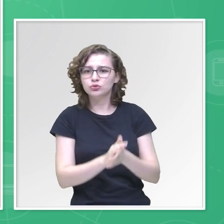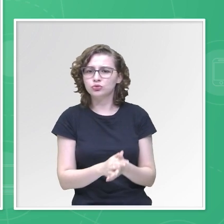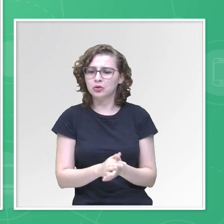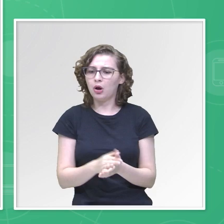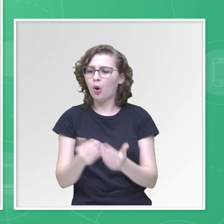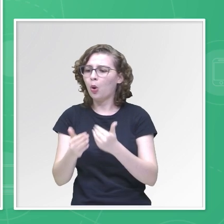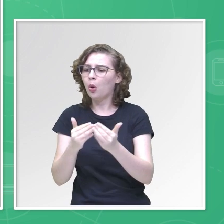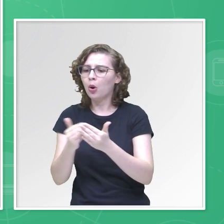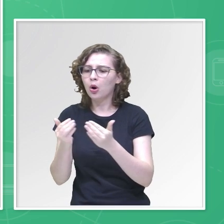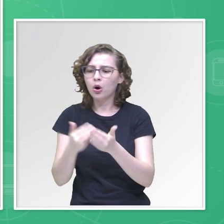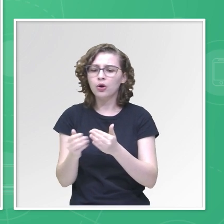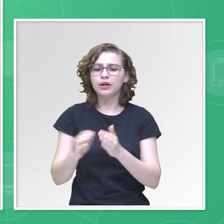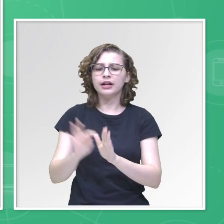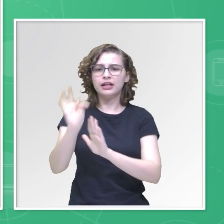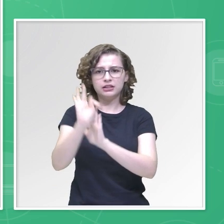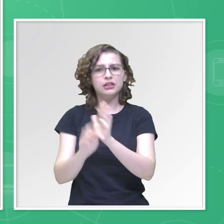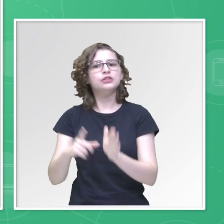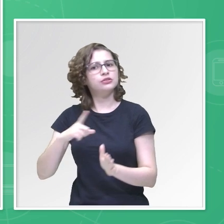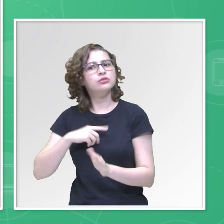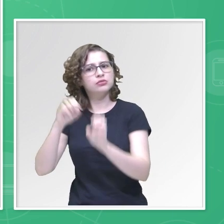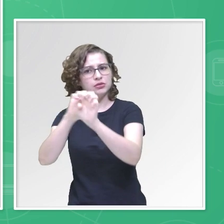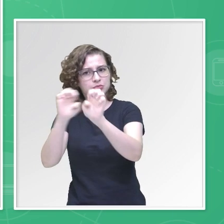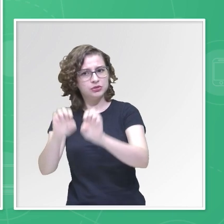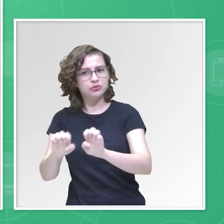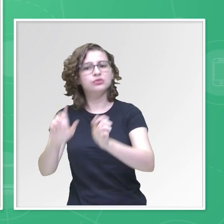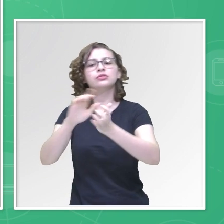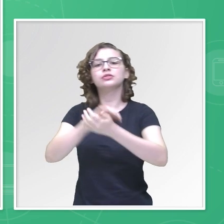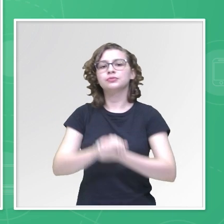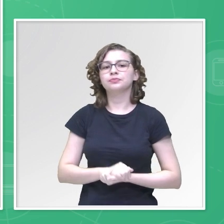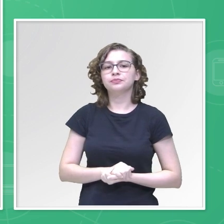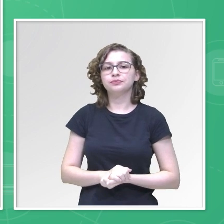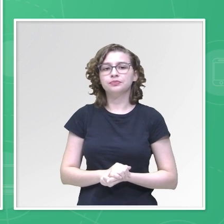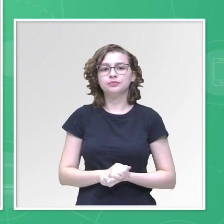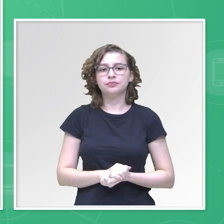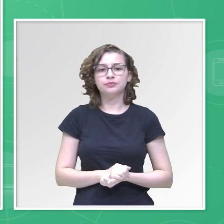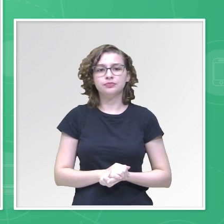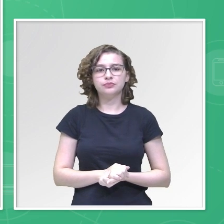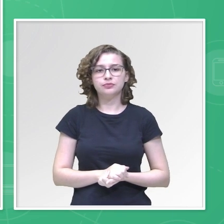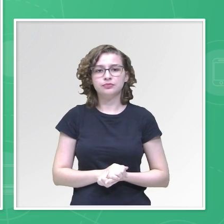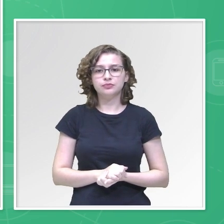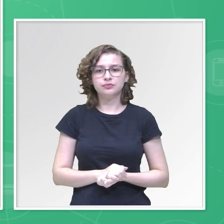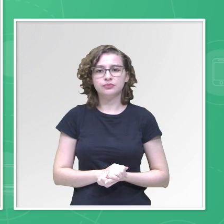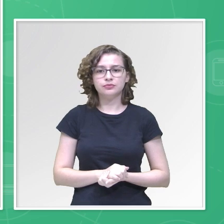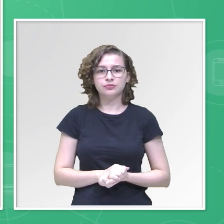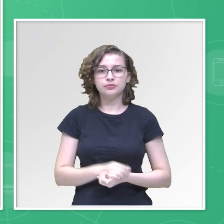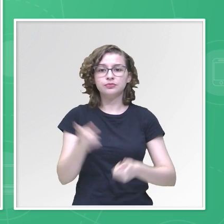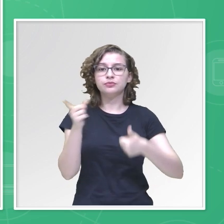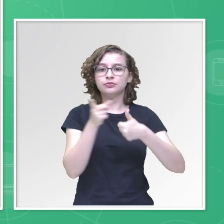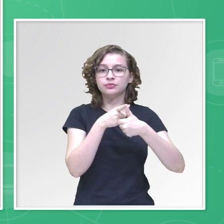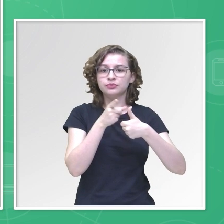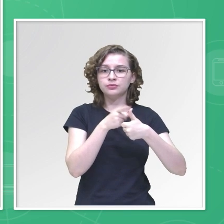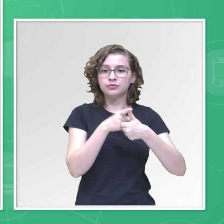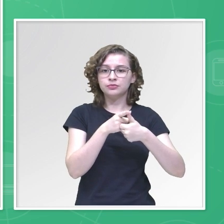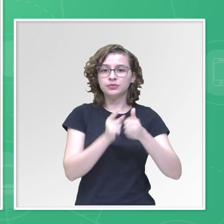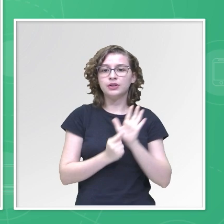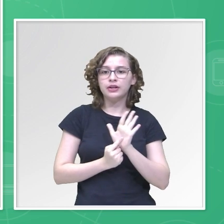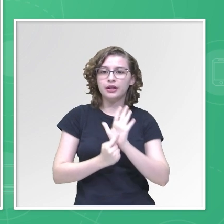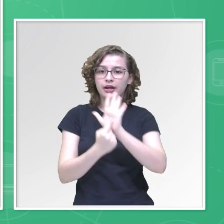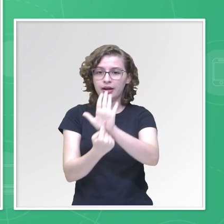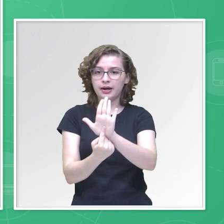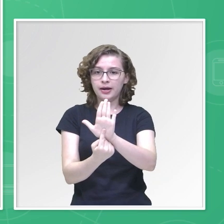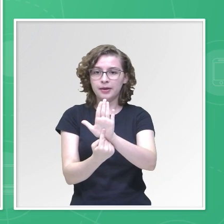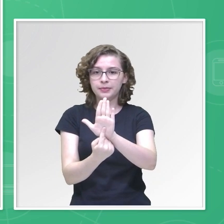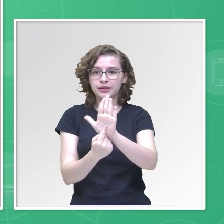apresenta uma estrutura vamos ver nós temos então primeiro aspecto assim entender nessa estrutura que a apresentação